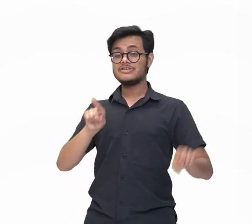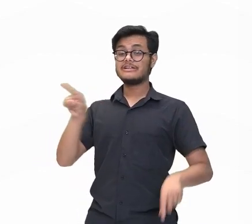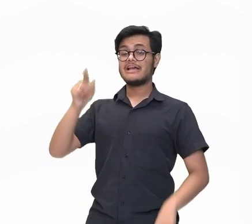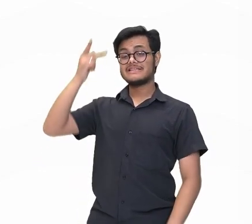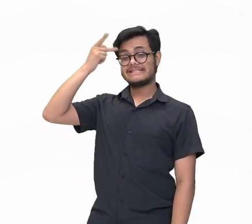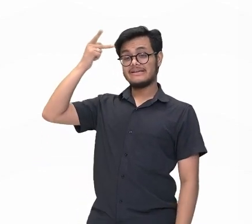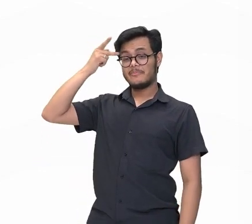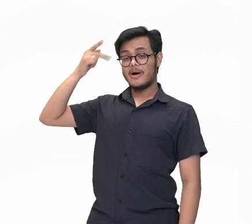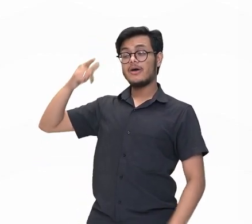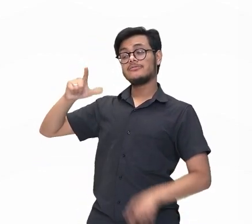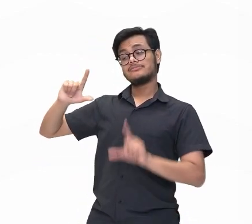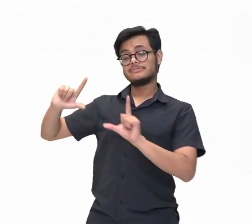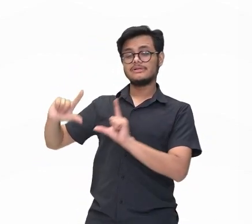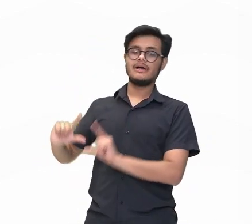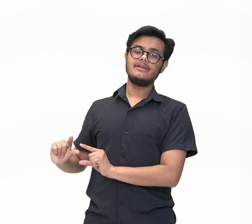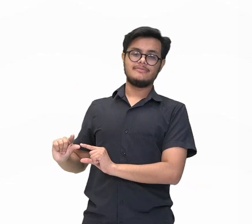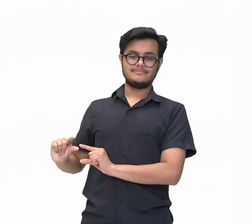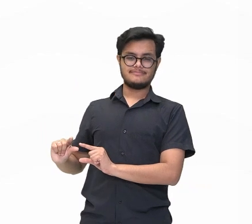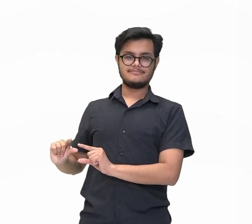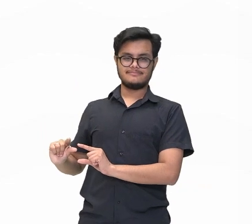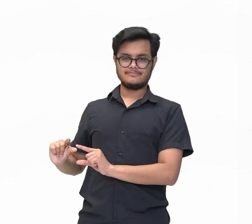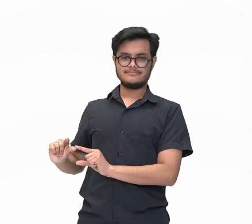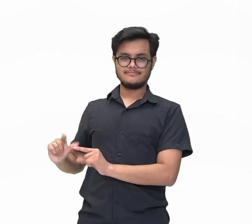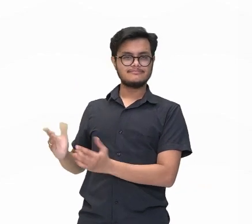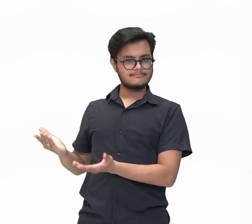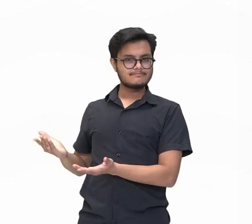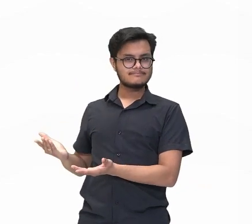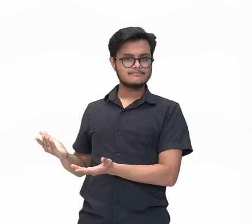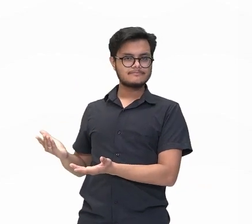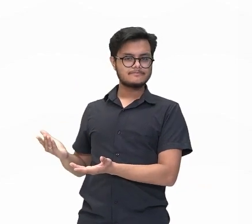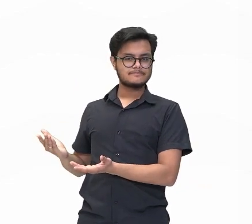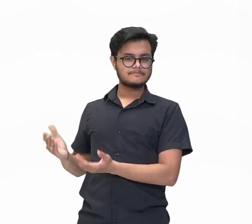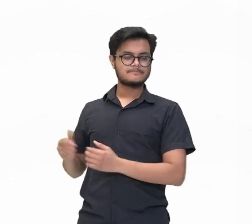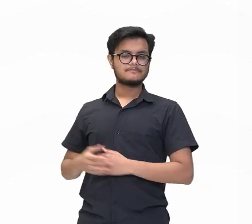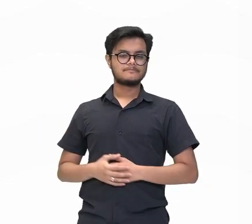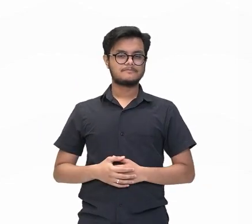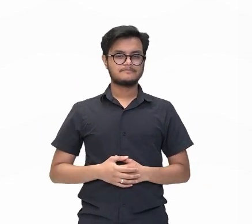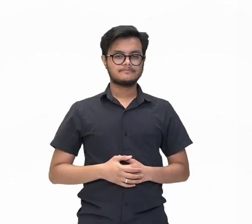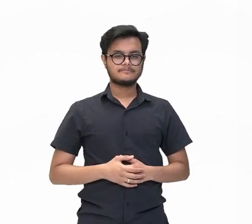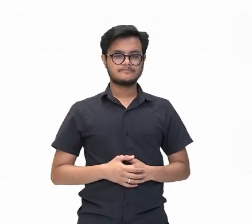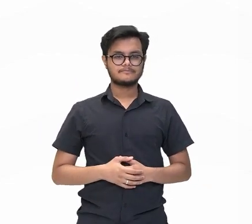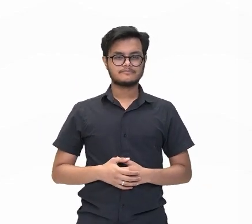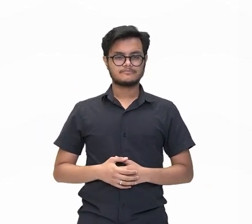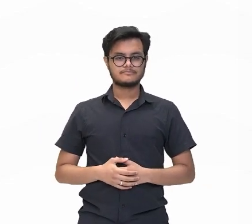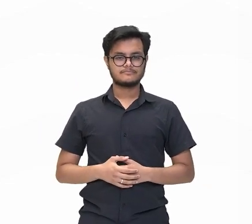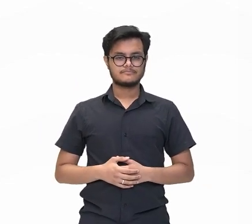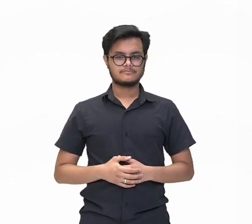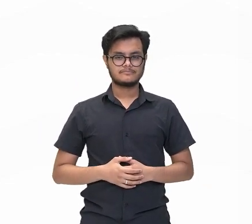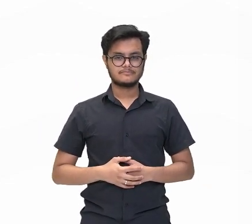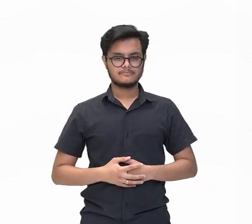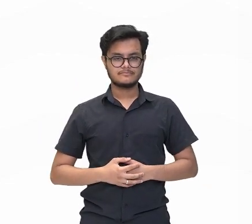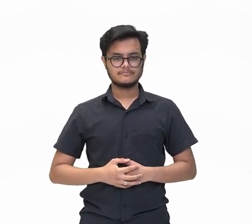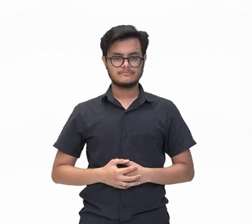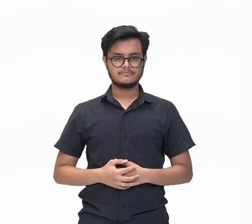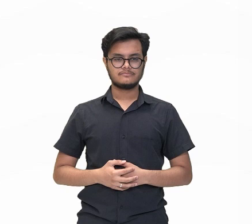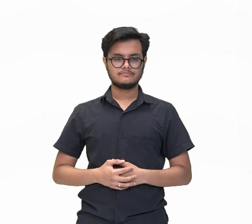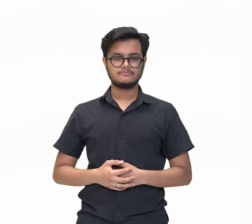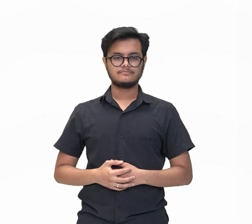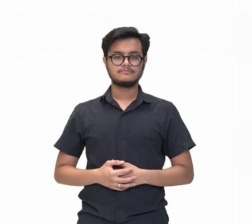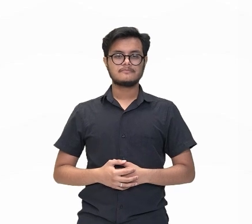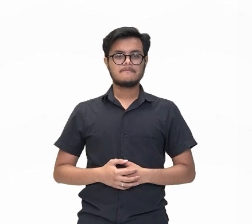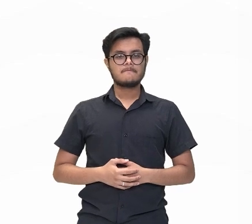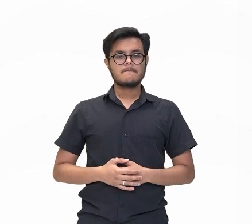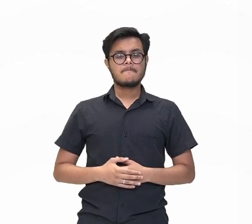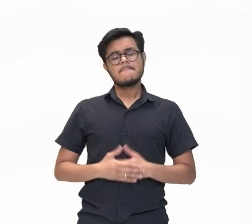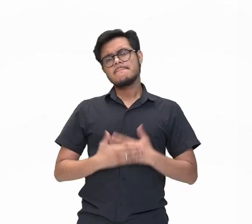linha de raciocínio, o índice de mortalidade de São Paulo, infantil de São Paulo, de São Caetano do Sul em São Paulo, foi o que mais caiu no país.